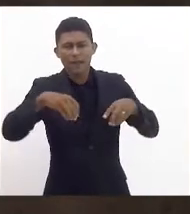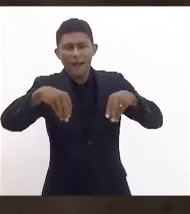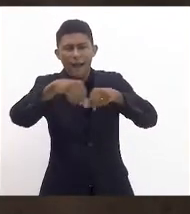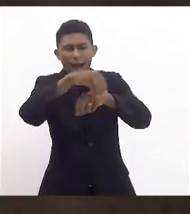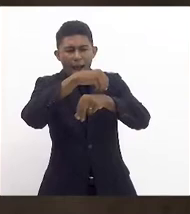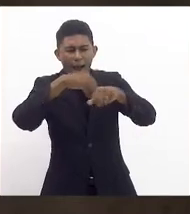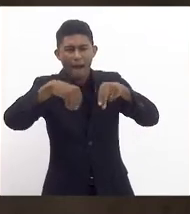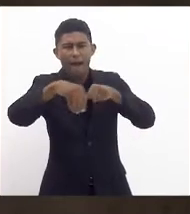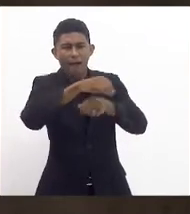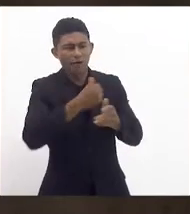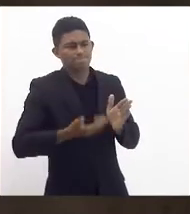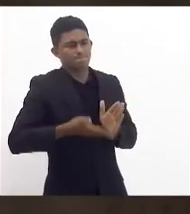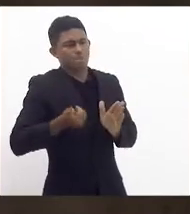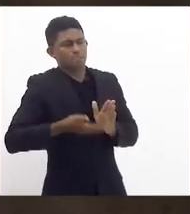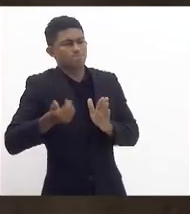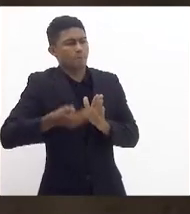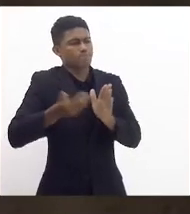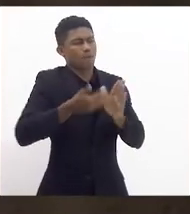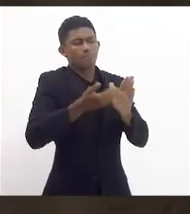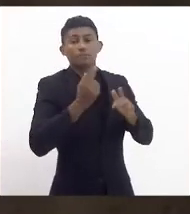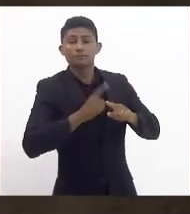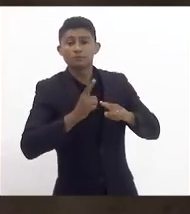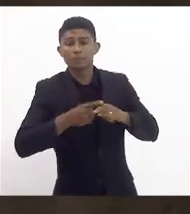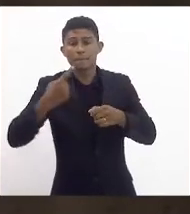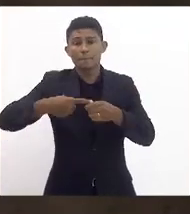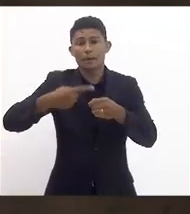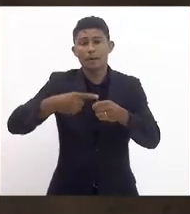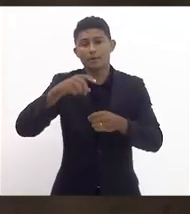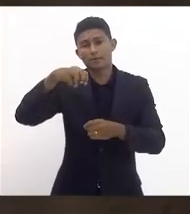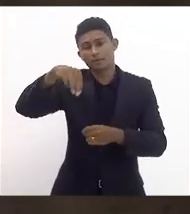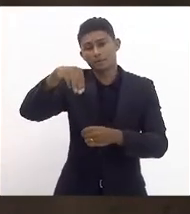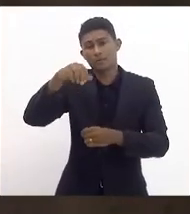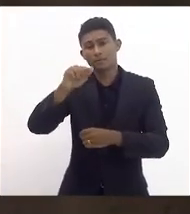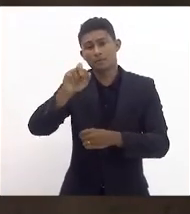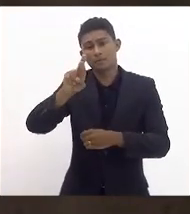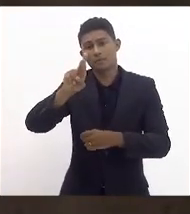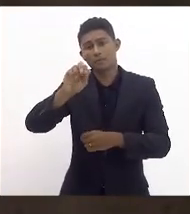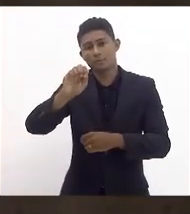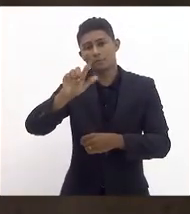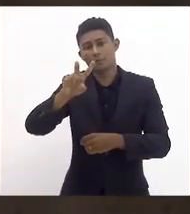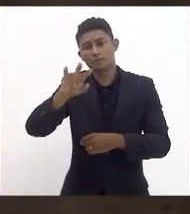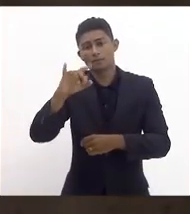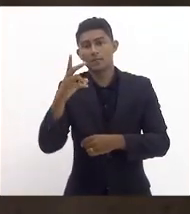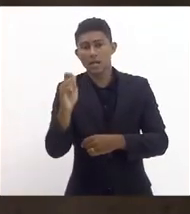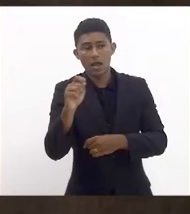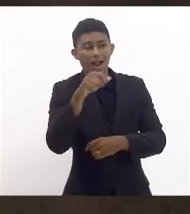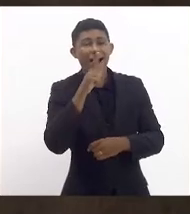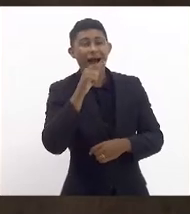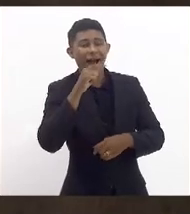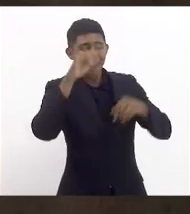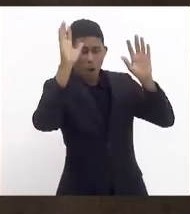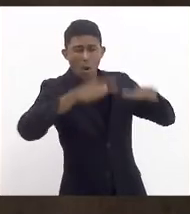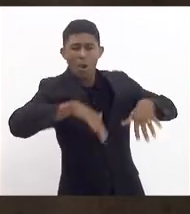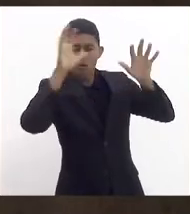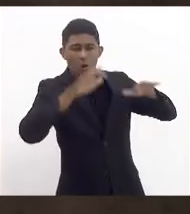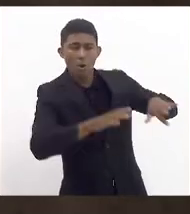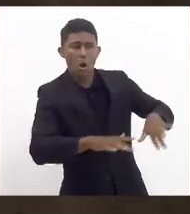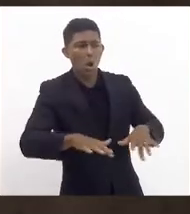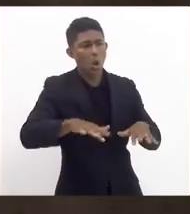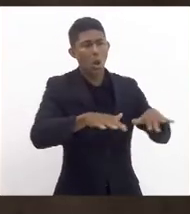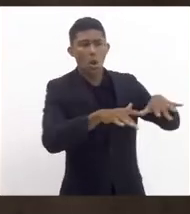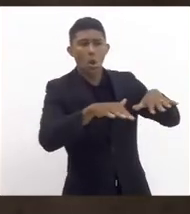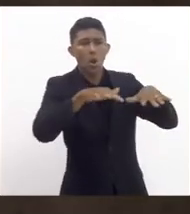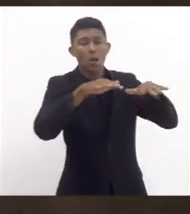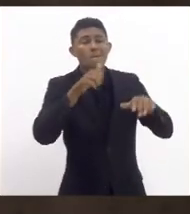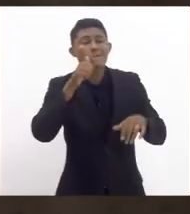bairro Maravilha, que ficou debaixo d'água. Várias senhorinhas entraram em contato, mandaram vídeo, telefonaram, com água dando no joelho em